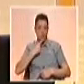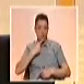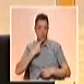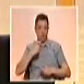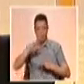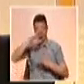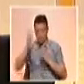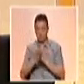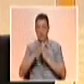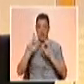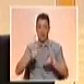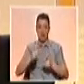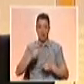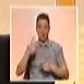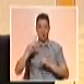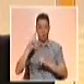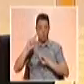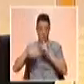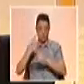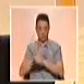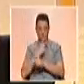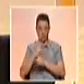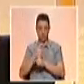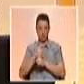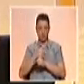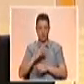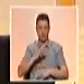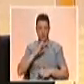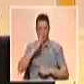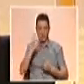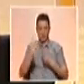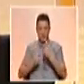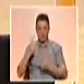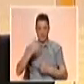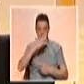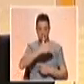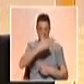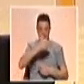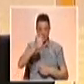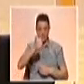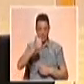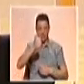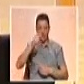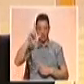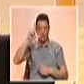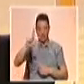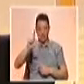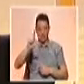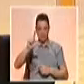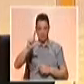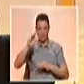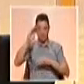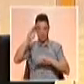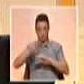título também aqui um outro dado que eu queria acrescentar, que é... Referiu logo no início que cada português gasta 175 litros de água por dia. Por acaso tinha a ideia que era um bocadinho mais